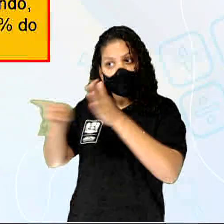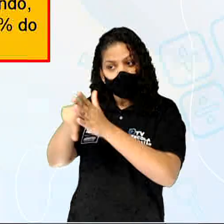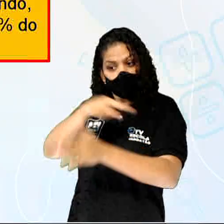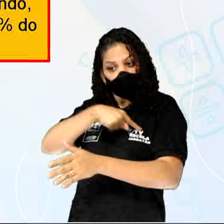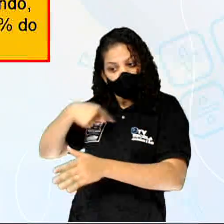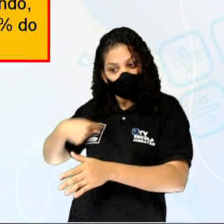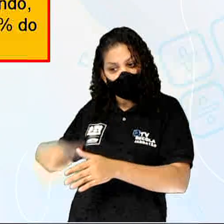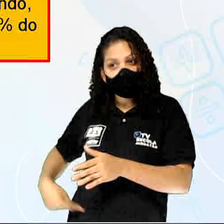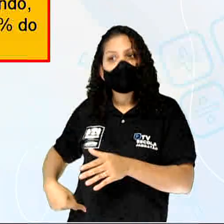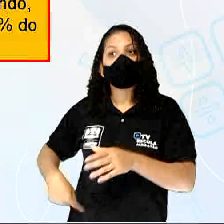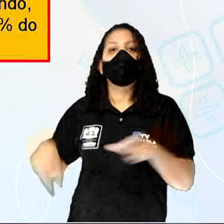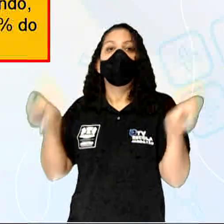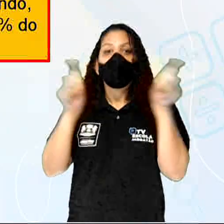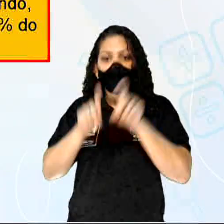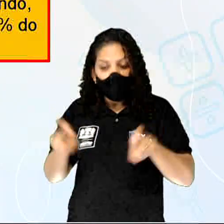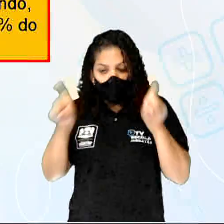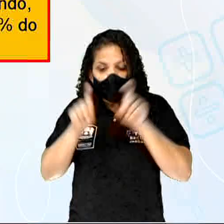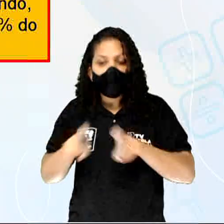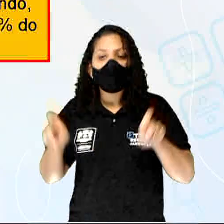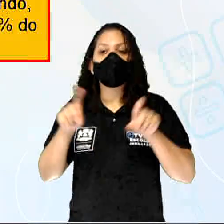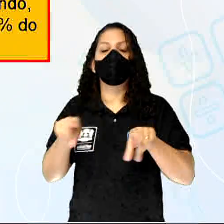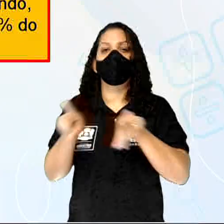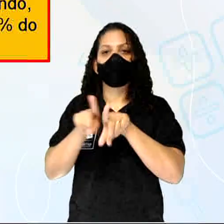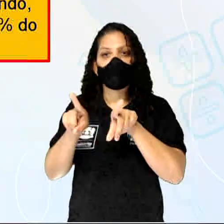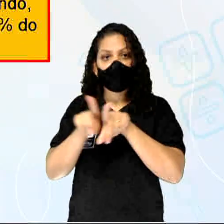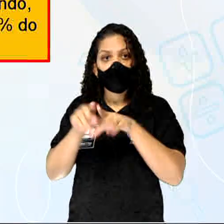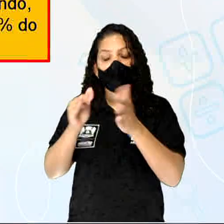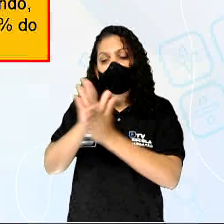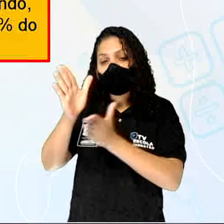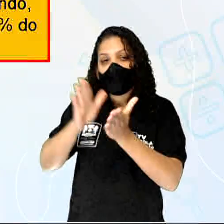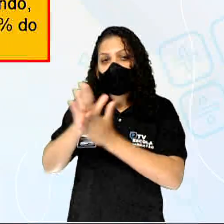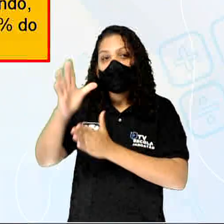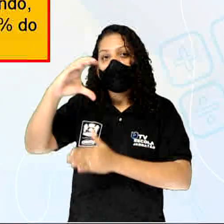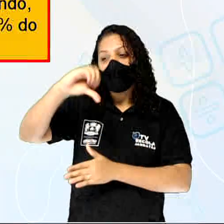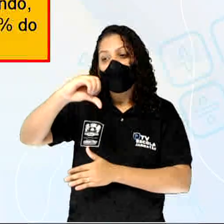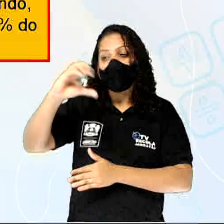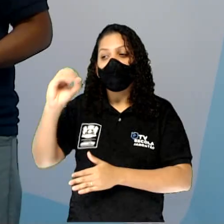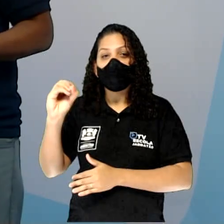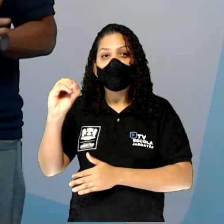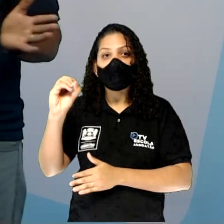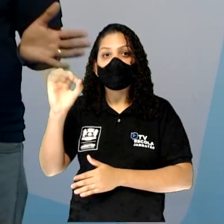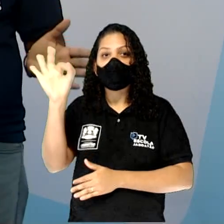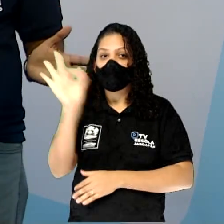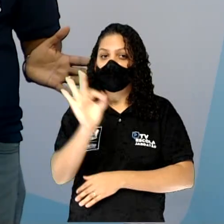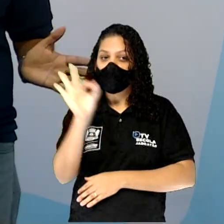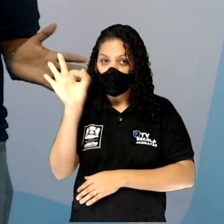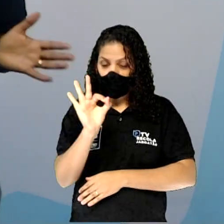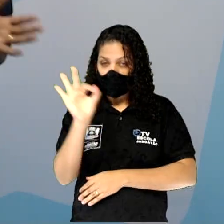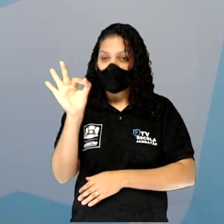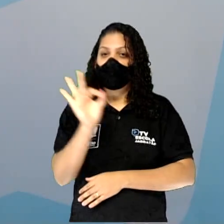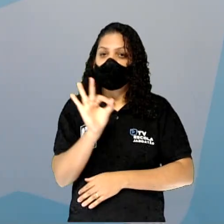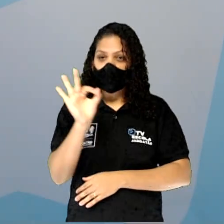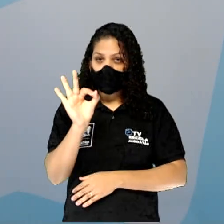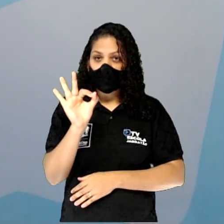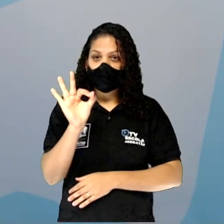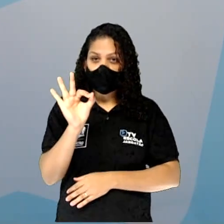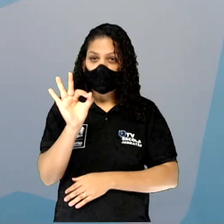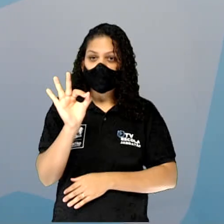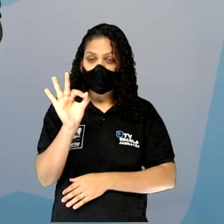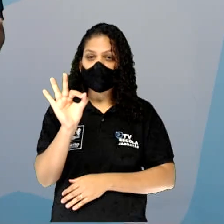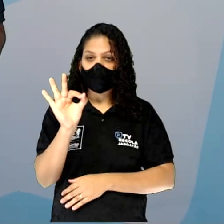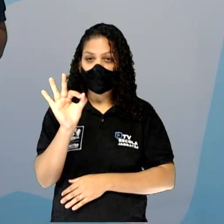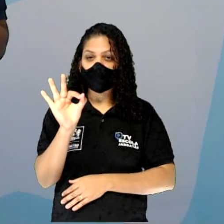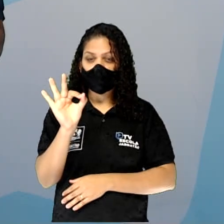Computadores, a produção representa 90% do total